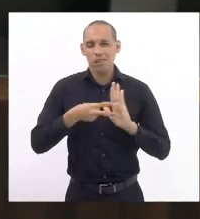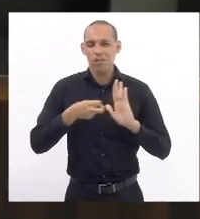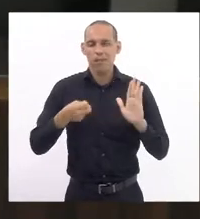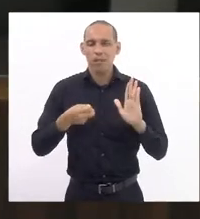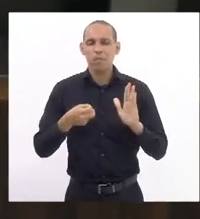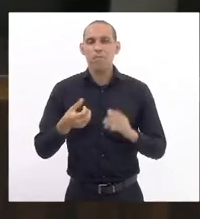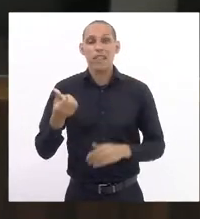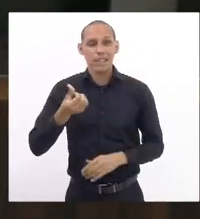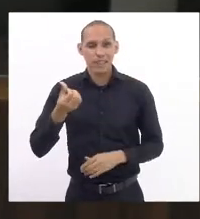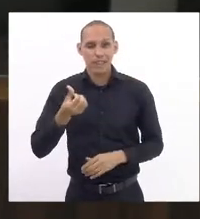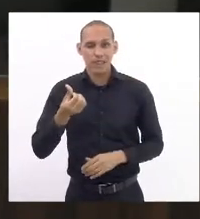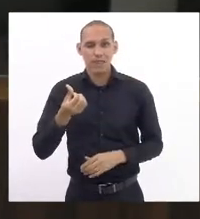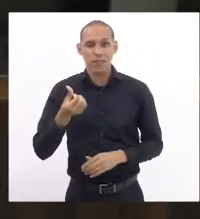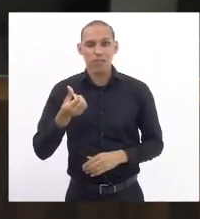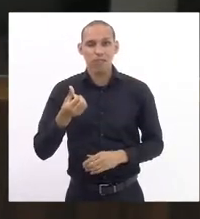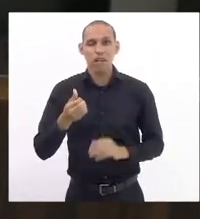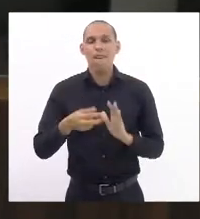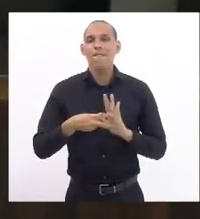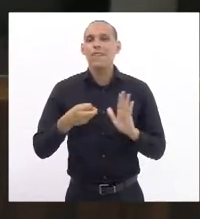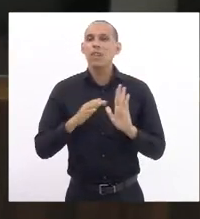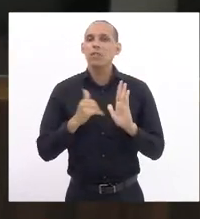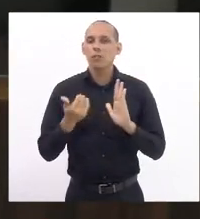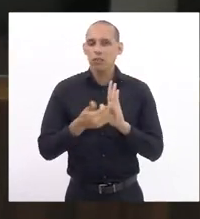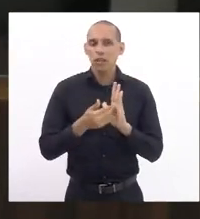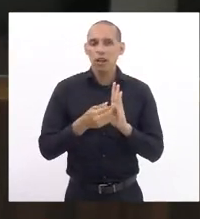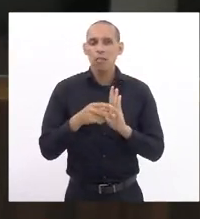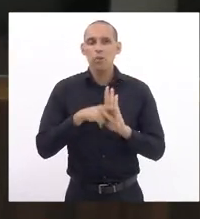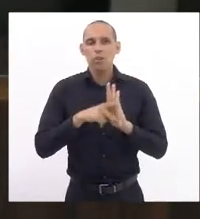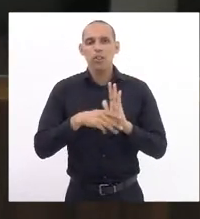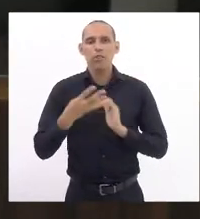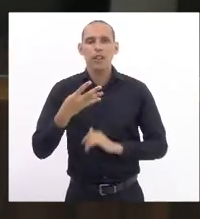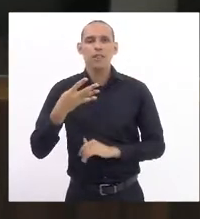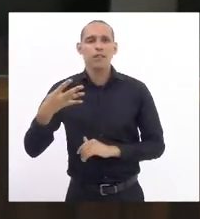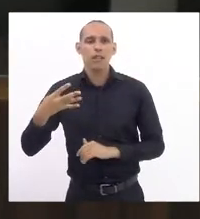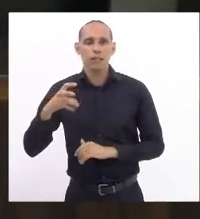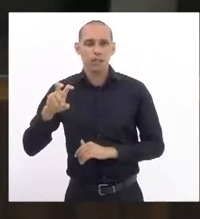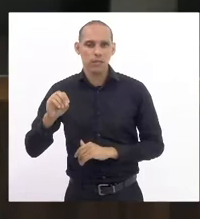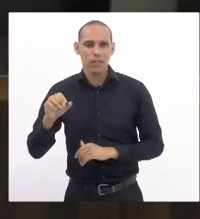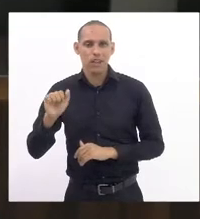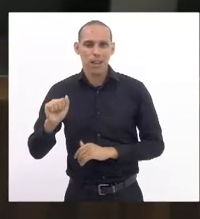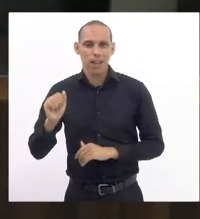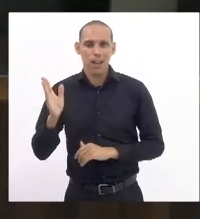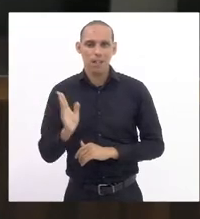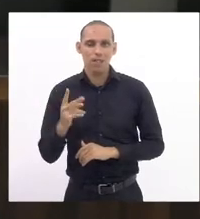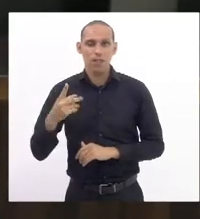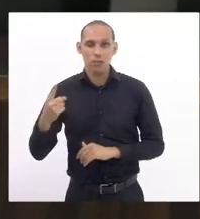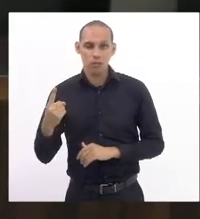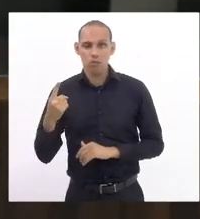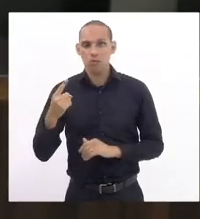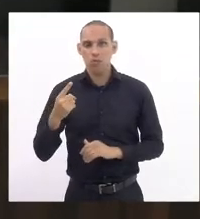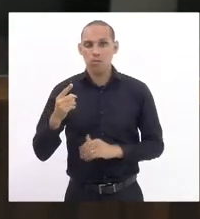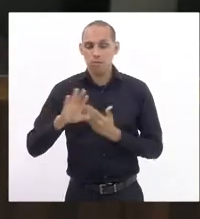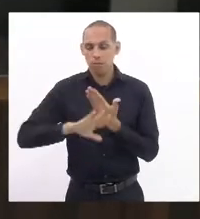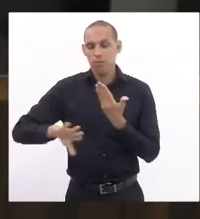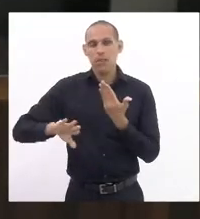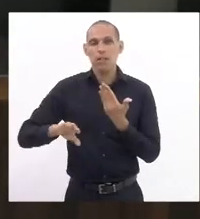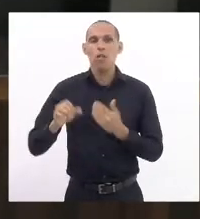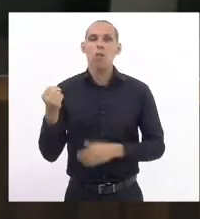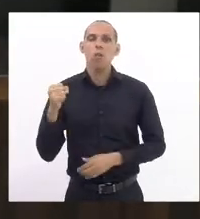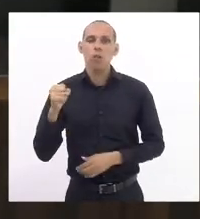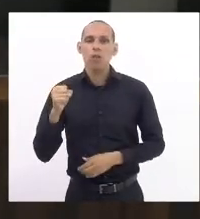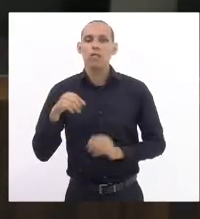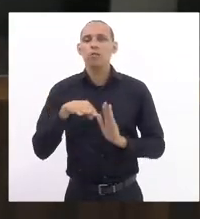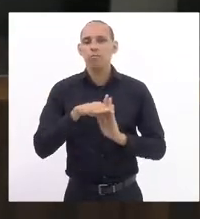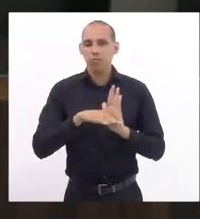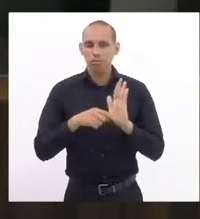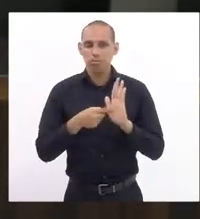pauta, veto total aposto ao projeto de lei 4450-A, de 21, pela rejeição. O 8º da